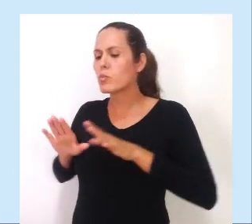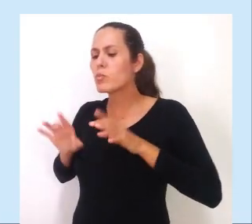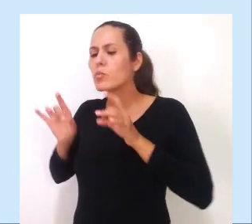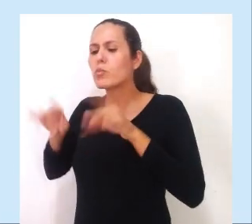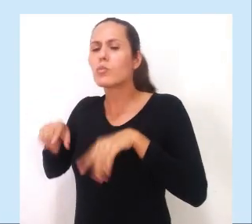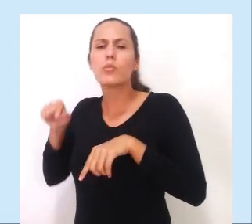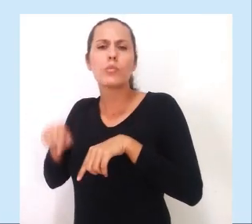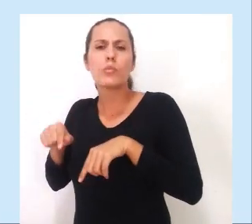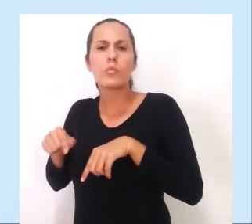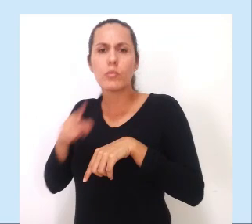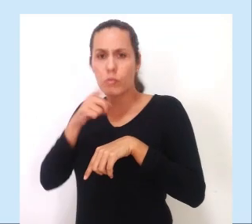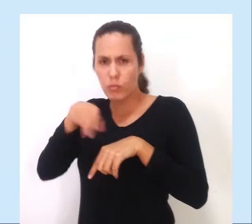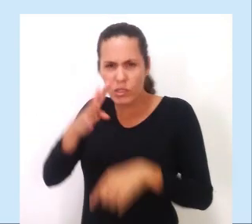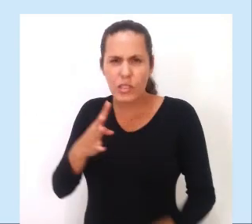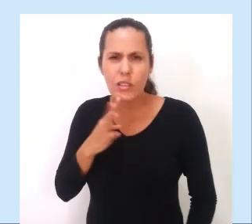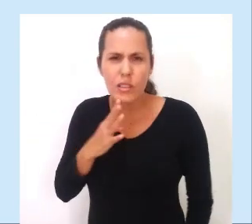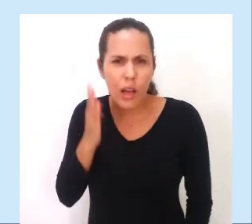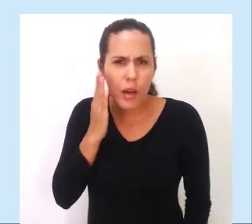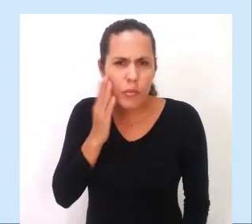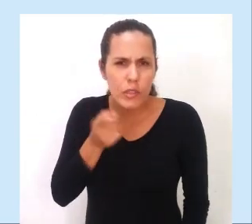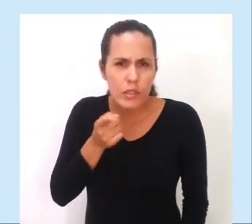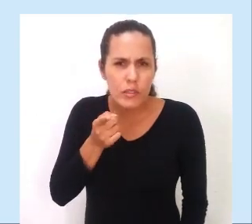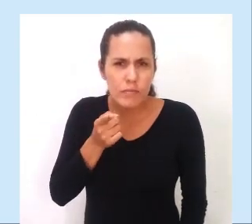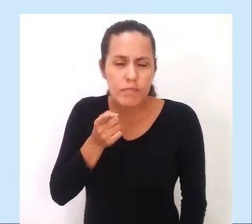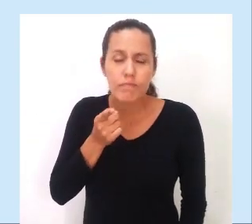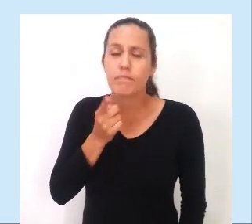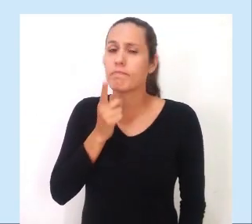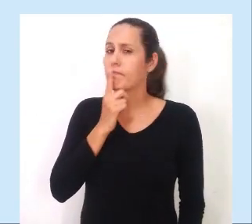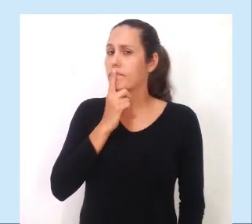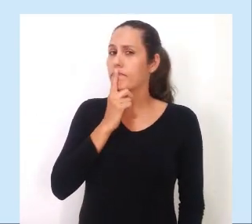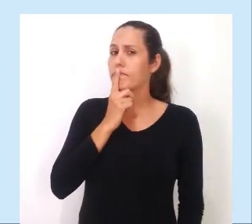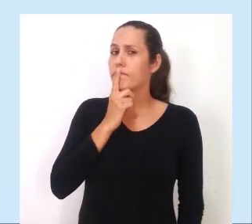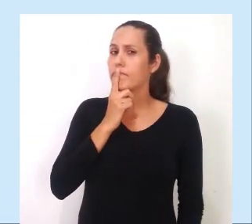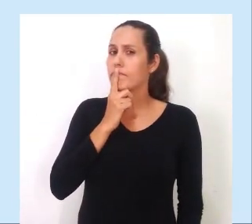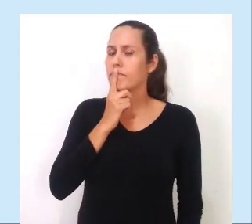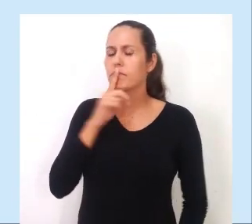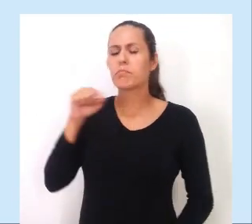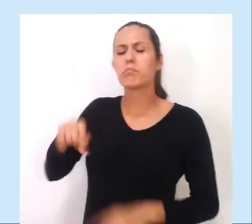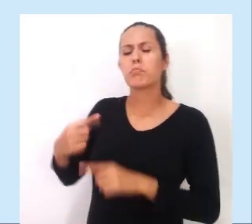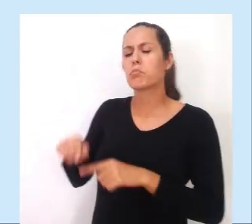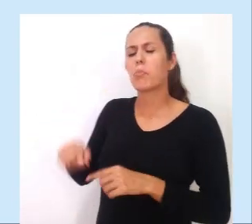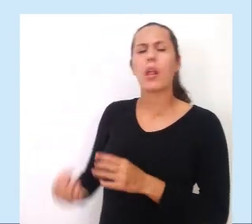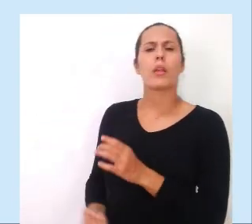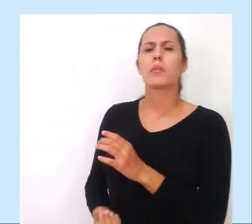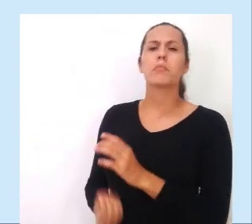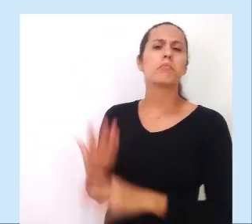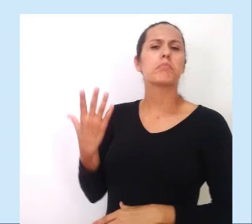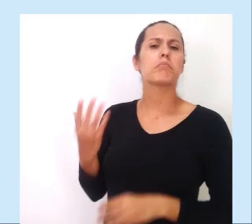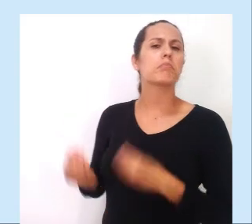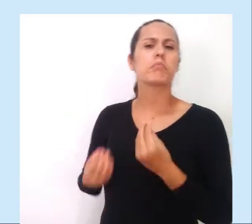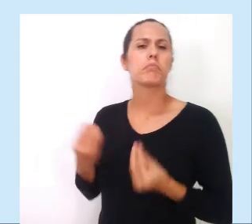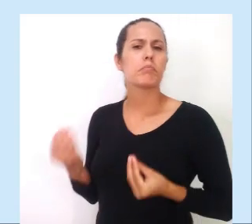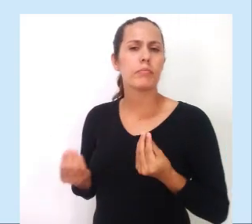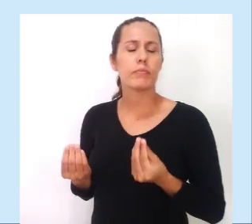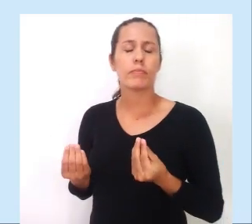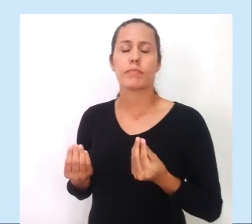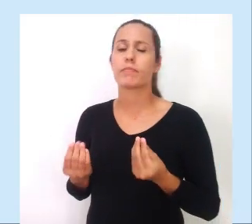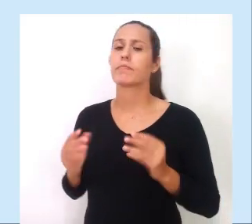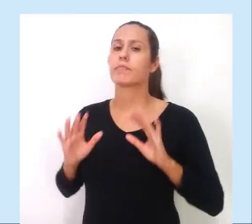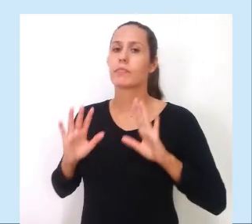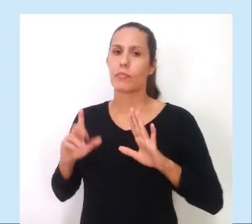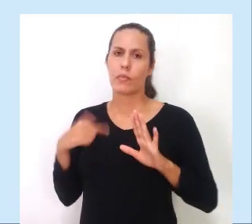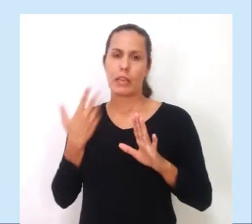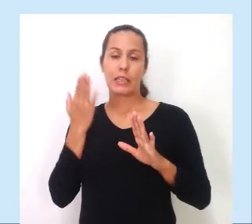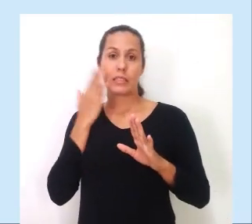fósseis. Alguém aí de casa tem alguma ideia do que seja o fóssil? Qual